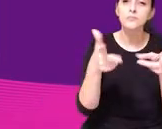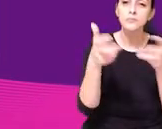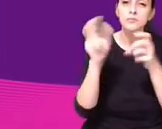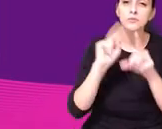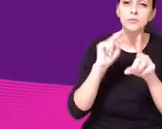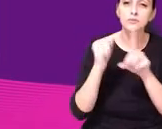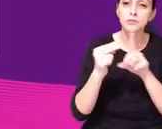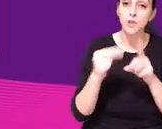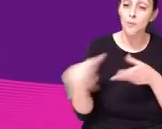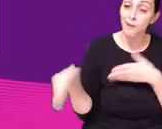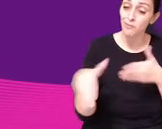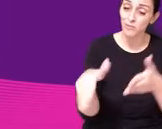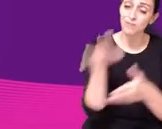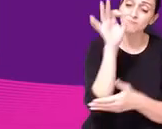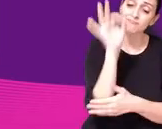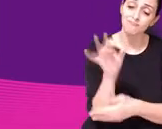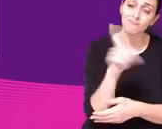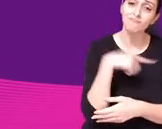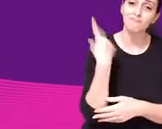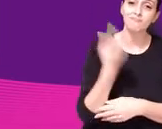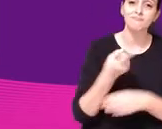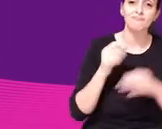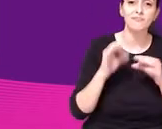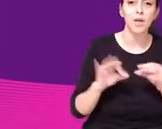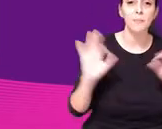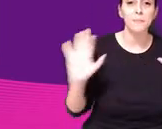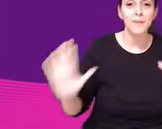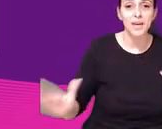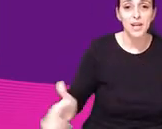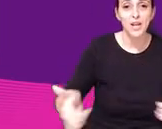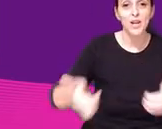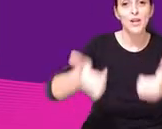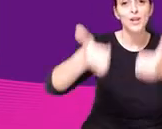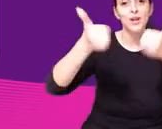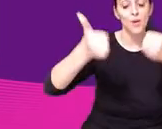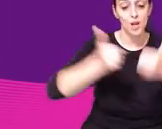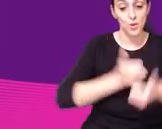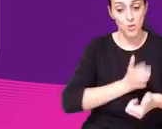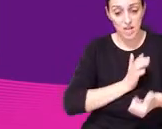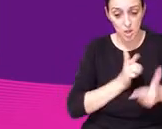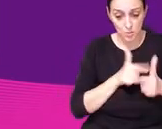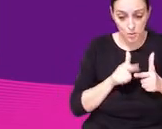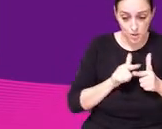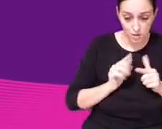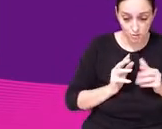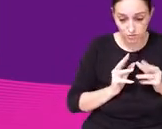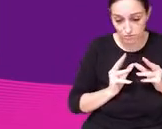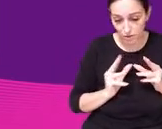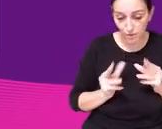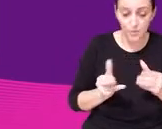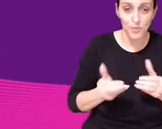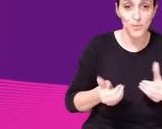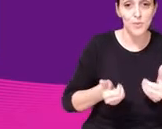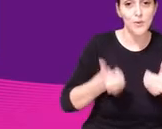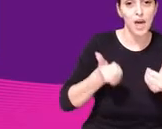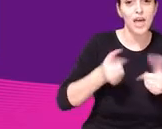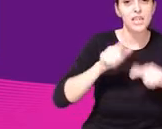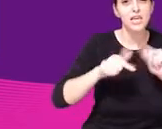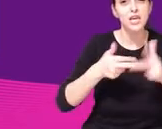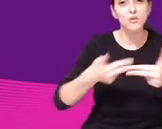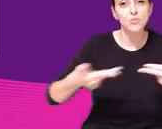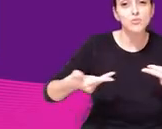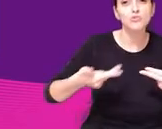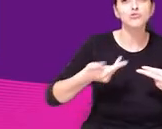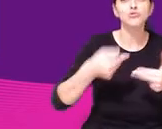caminho certo para melhora da insuficiência cardíaca. Então, nós estamos tendo muito mais recursos, nós estamos tendo muito